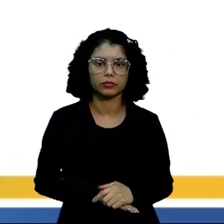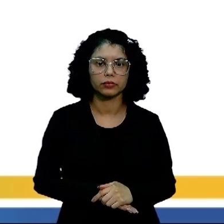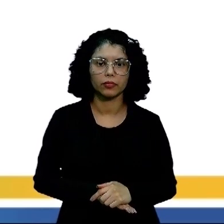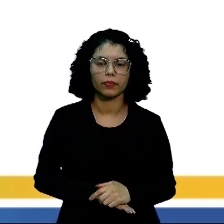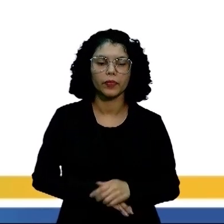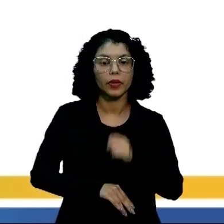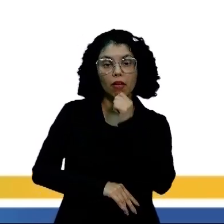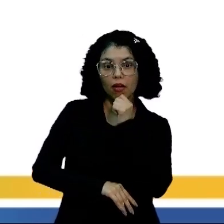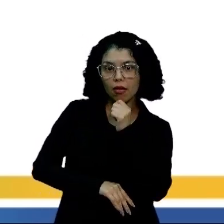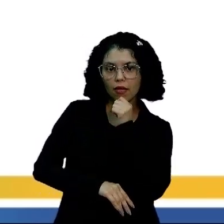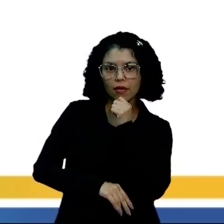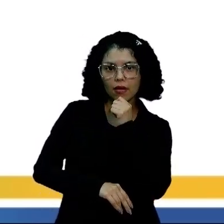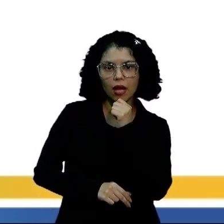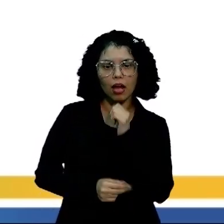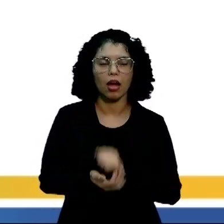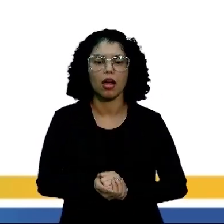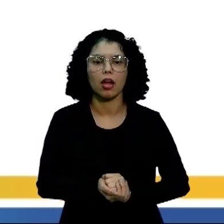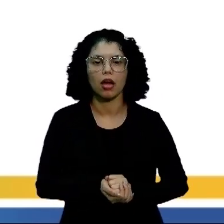Pois